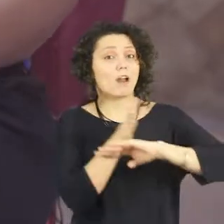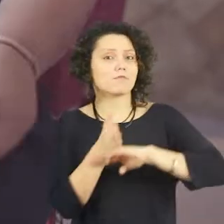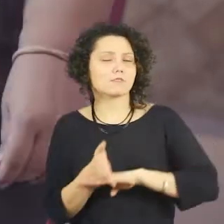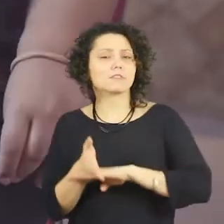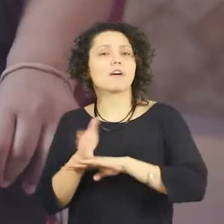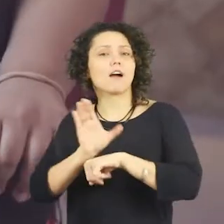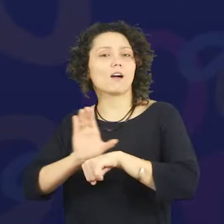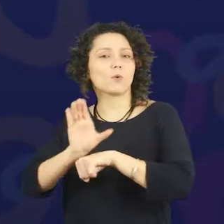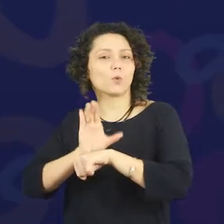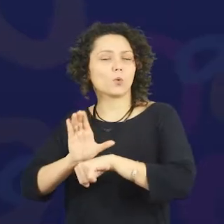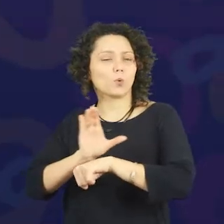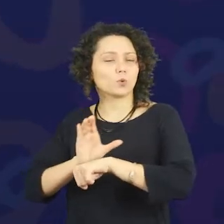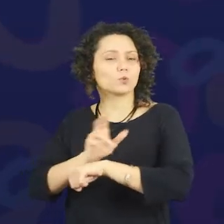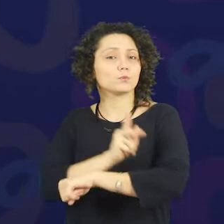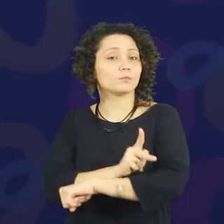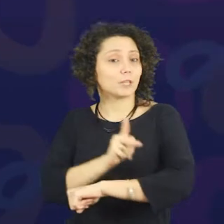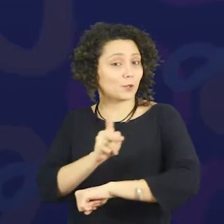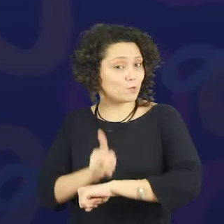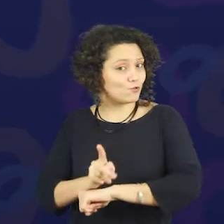curso de pedagogia.